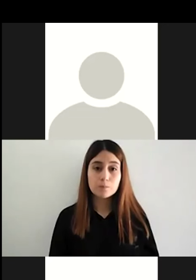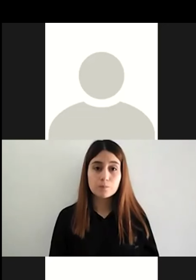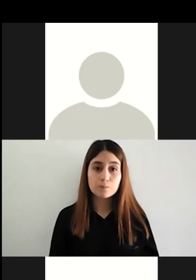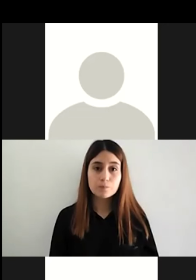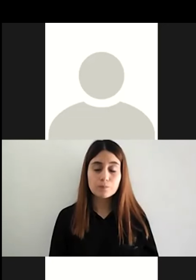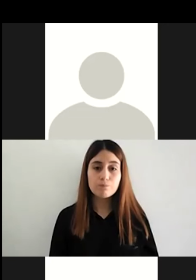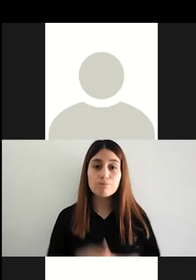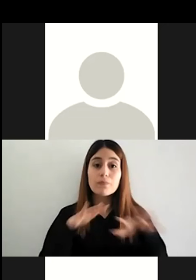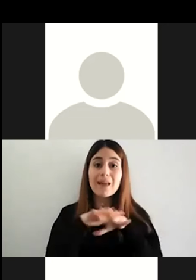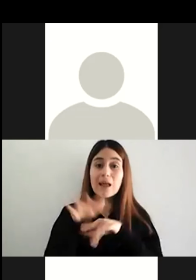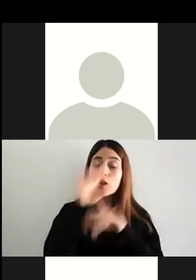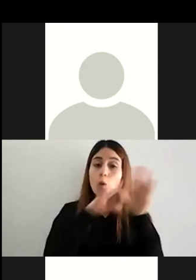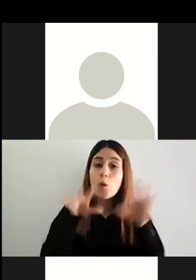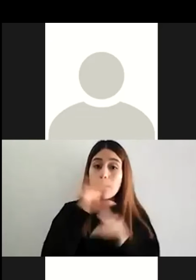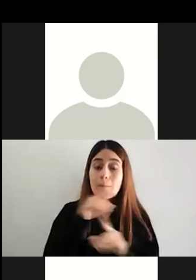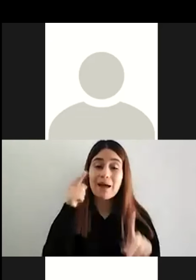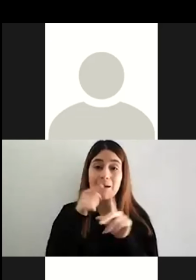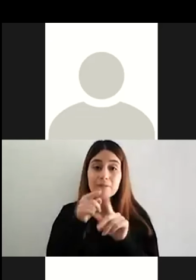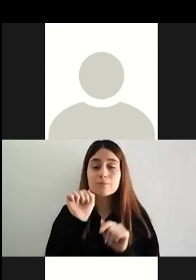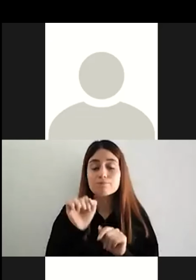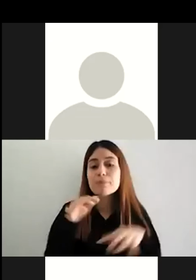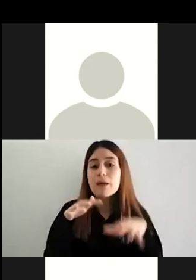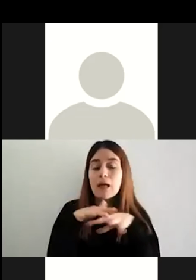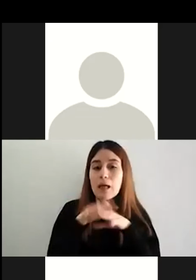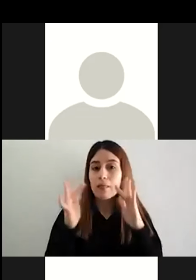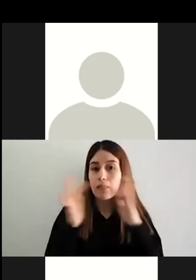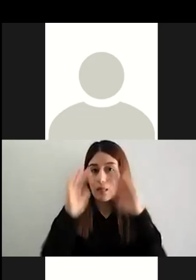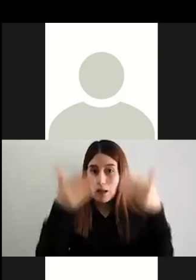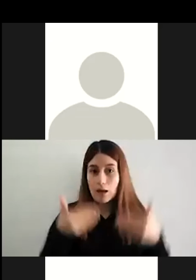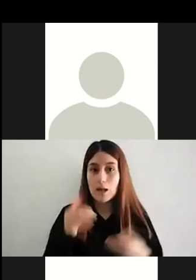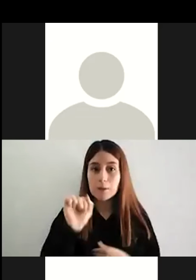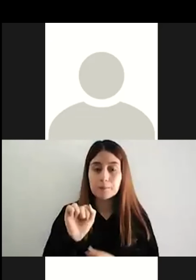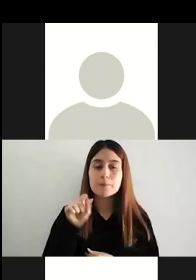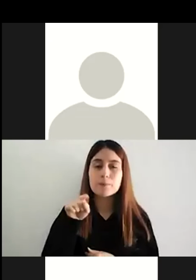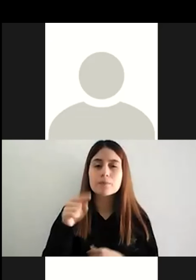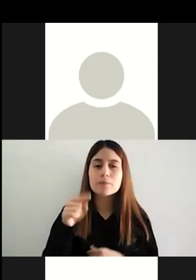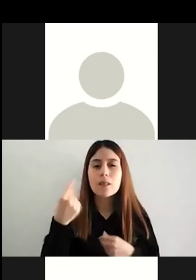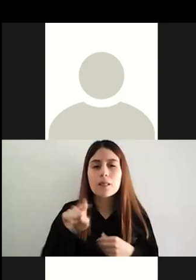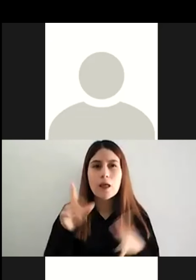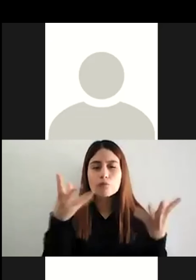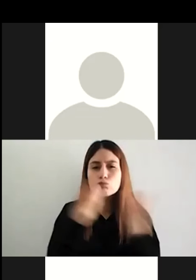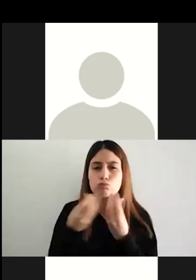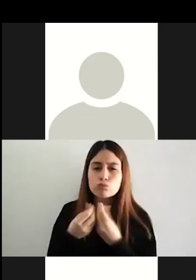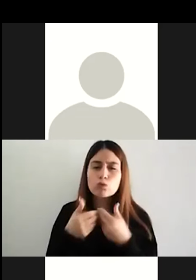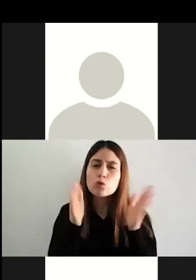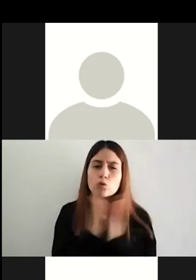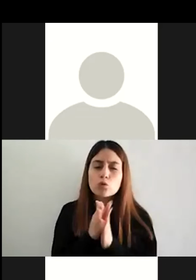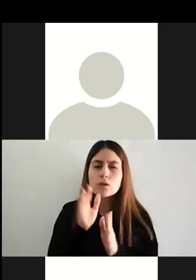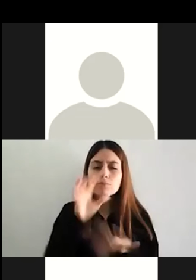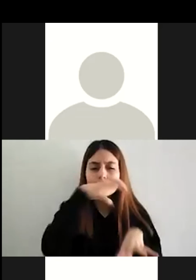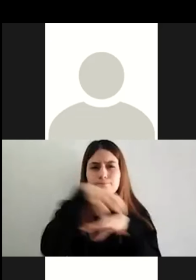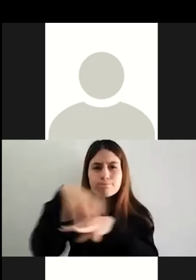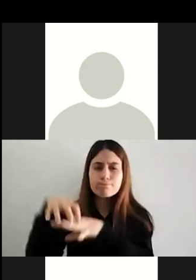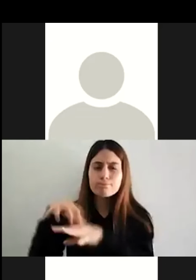As redes europeias de referência são redes virtuais que reúnem prestadores de cuidados de saúde de toda a Europa, os